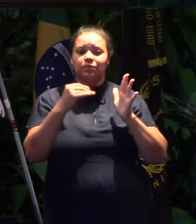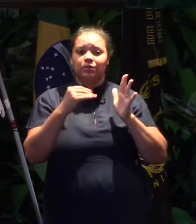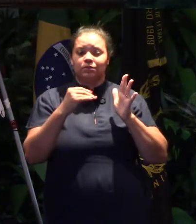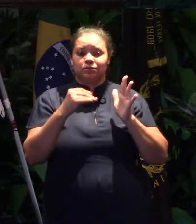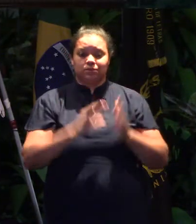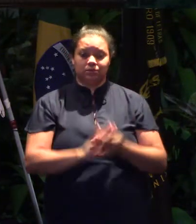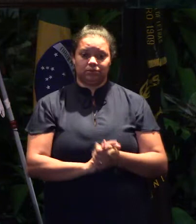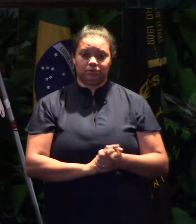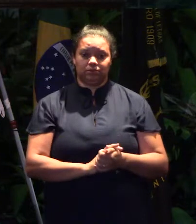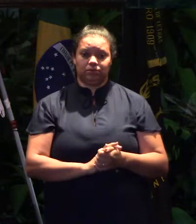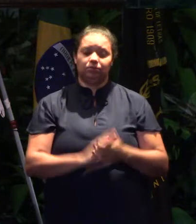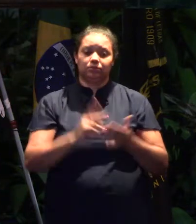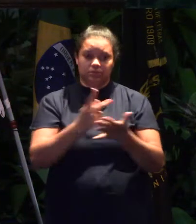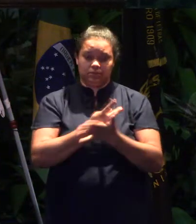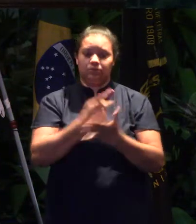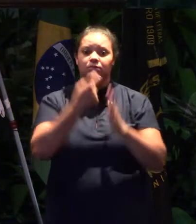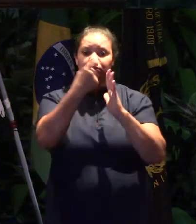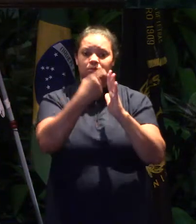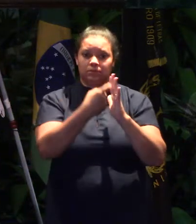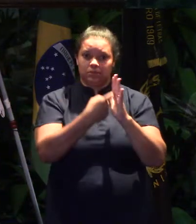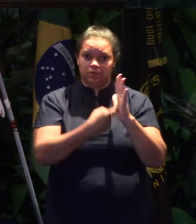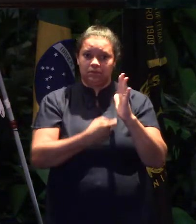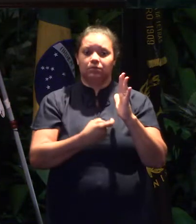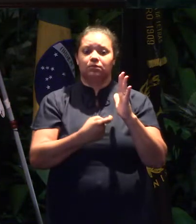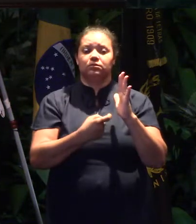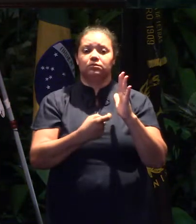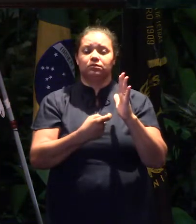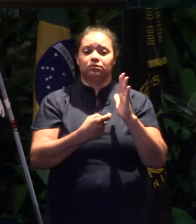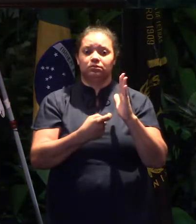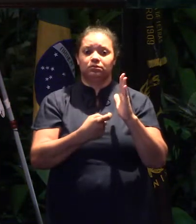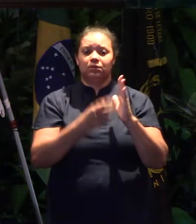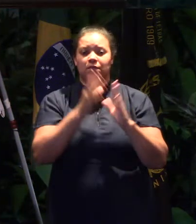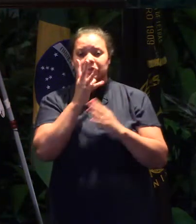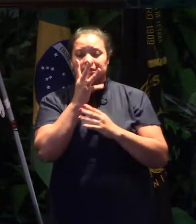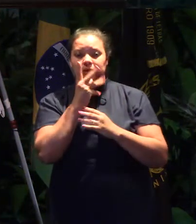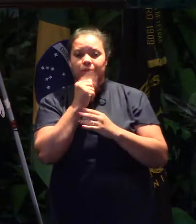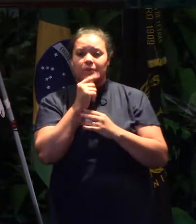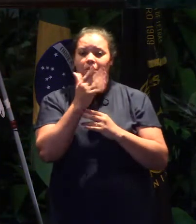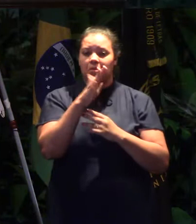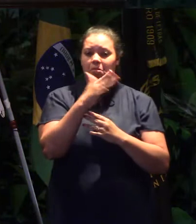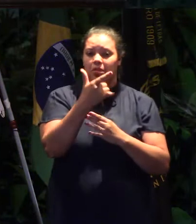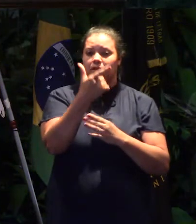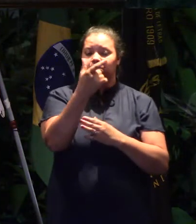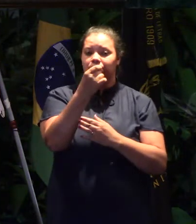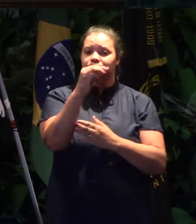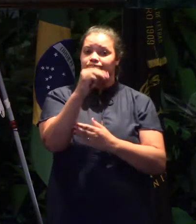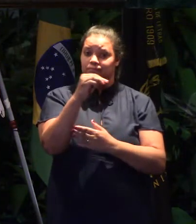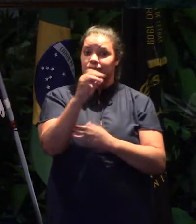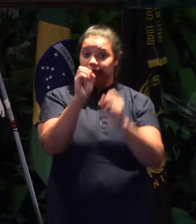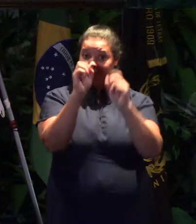tal. Então, o que vai acontecer? O texto tem uma... eu acho que eu vou demorar uns 20 minutos,